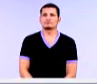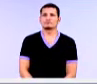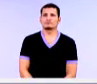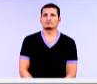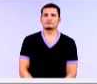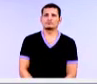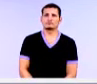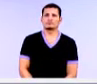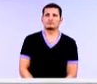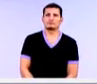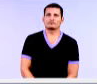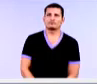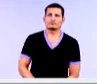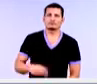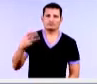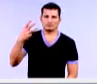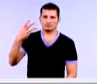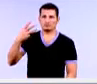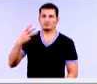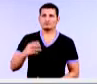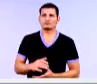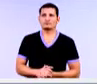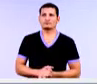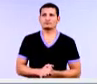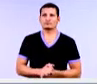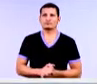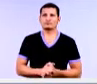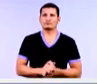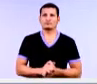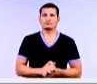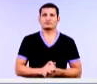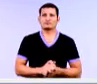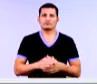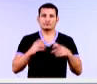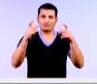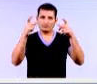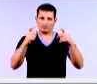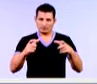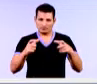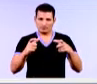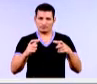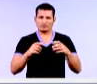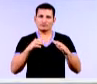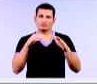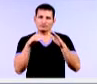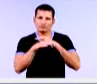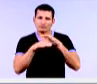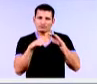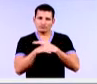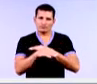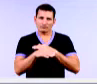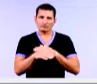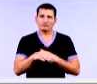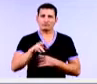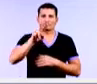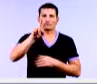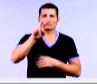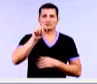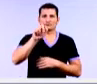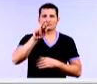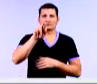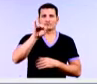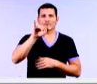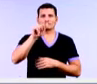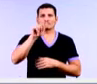Terceiro ponto que cabe nós colocarmos aqui é o local onde ficam guardadas, ficam registradas as variáveis com as quais